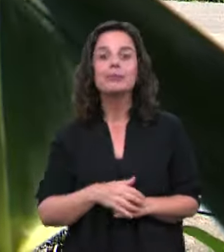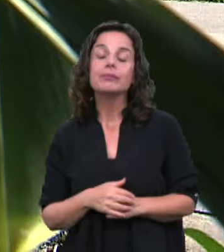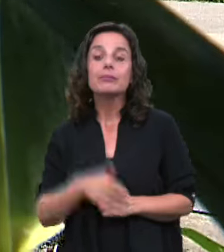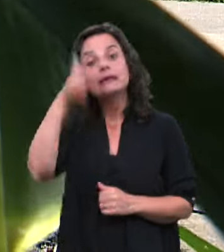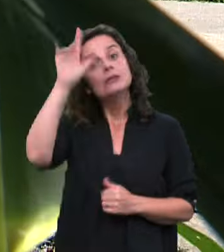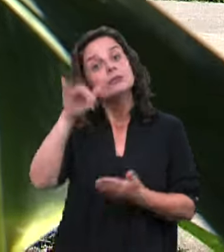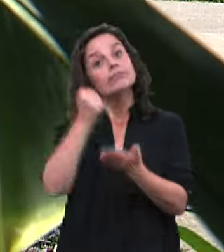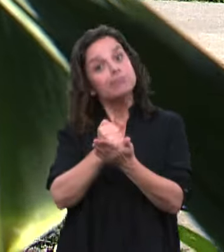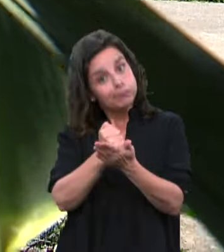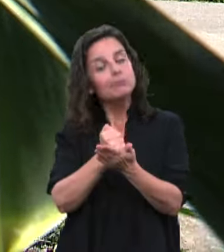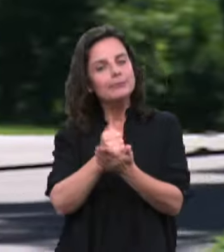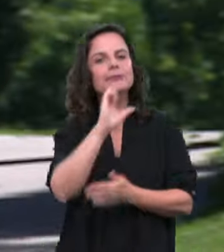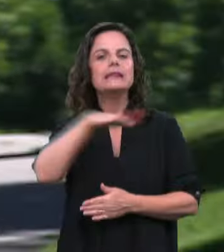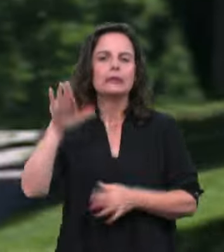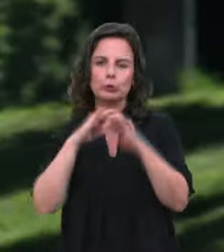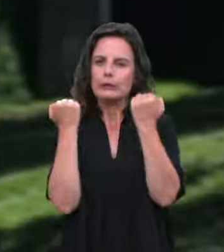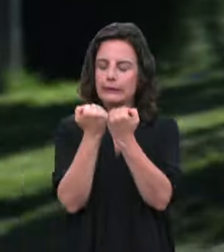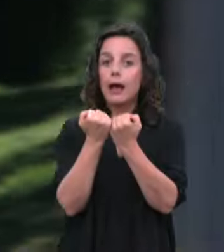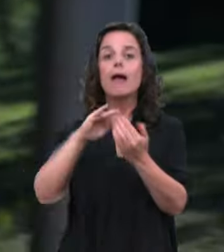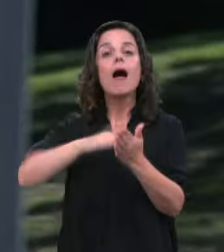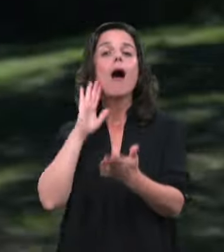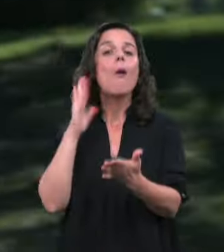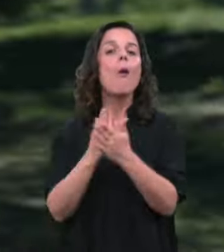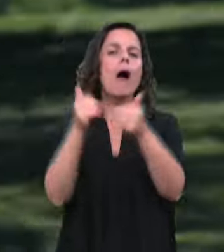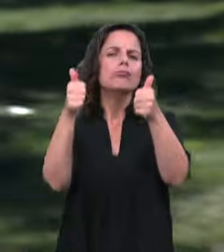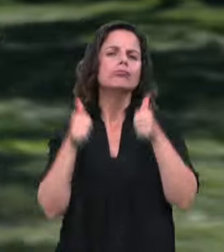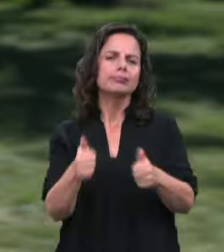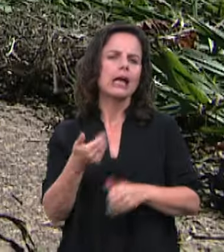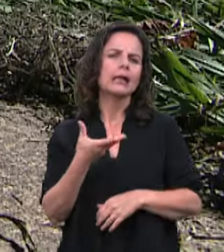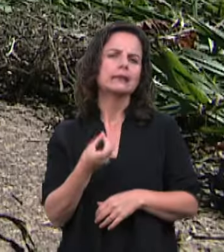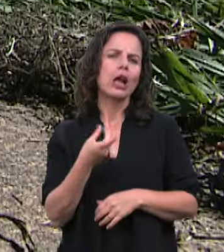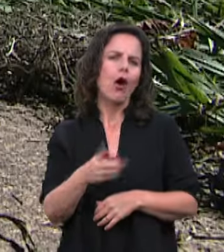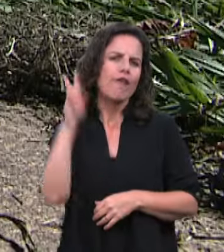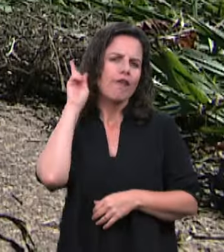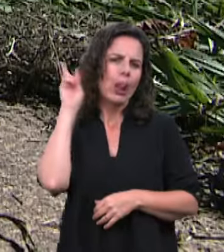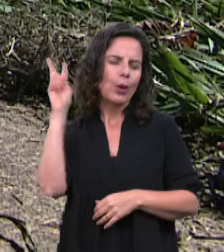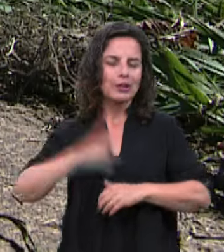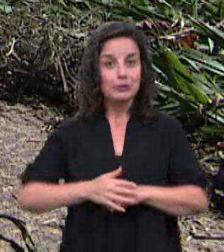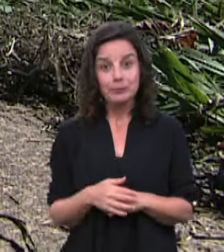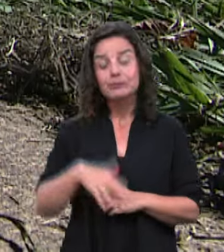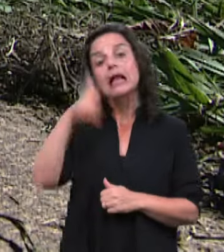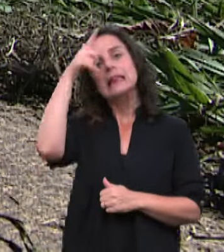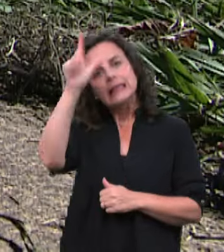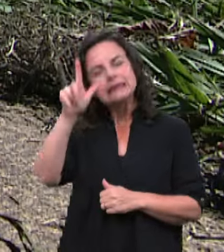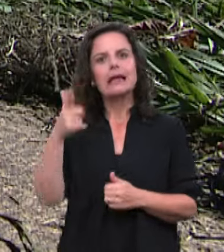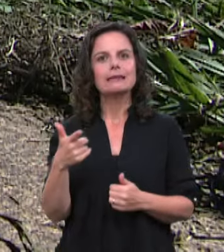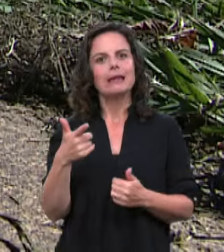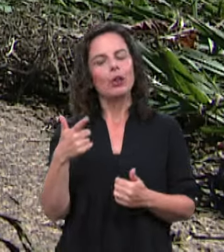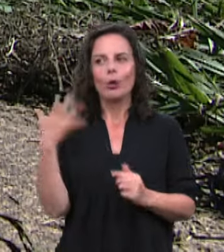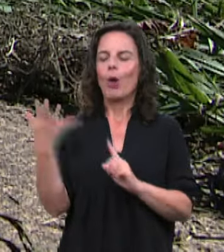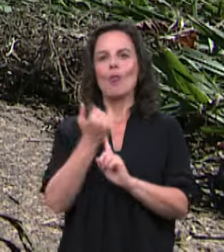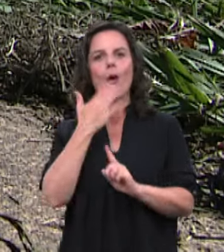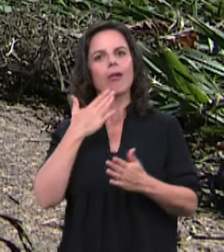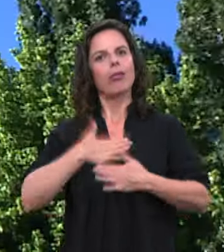Terminou a licenciatura em Ciências Sociais. No último exame teve 19 valores. Tirar a licenciatura por si só já foi